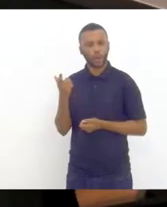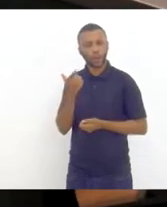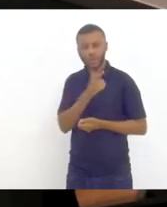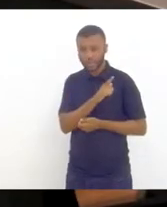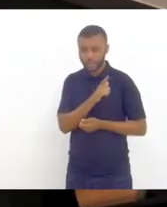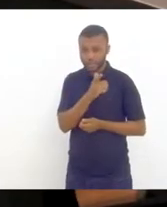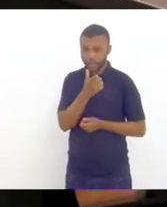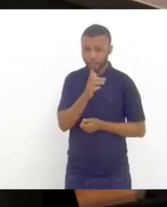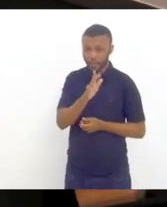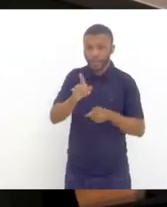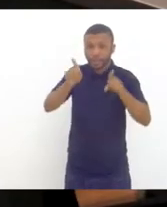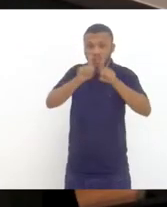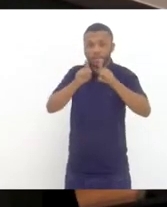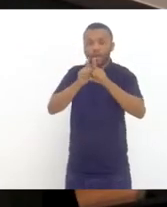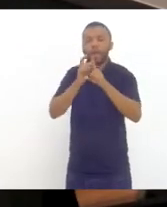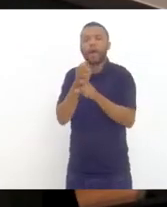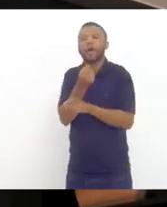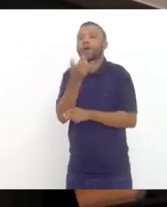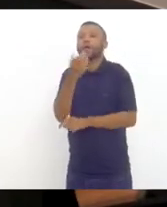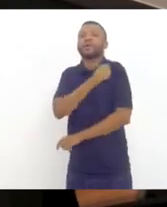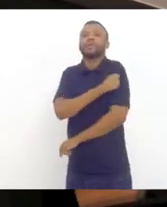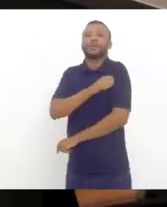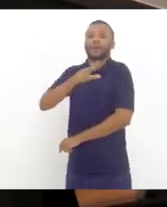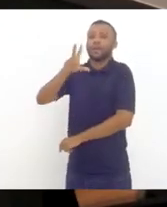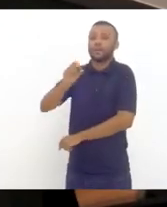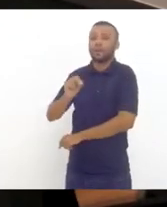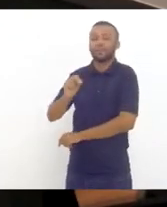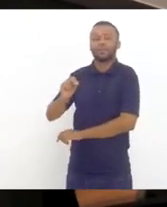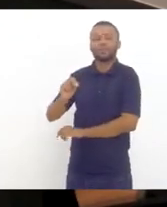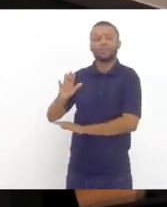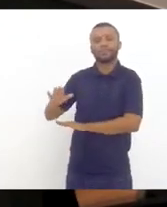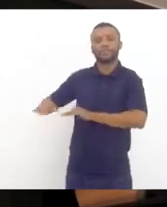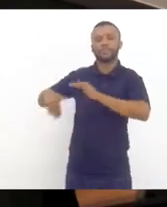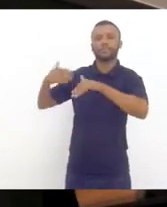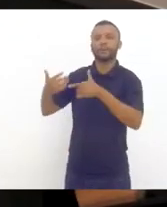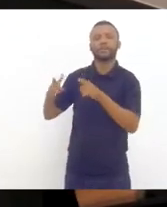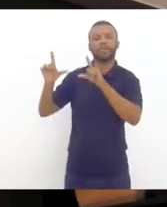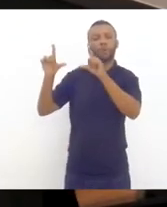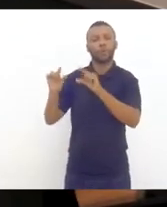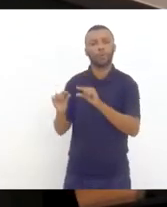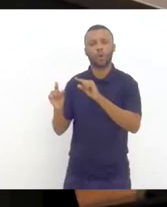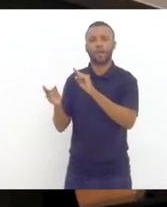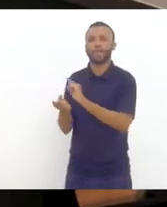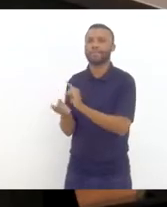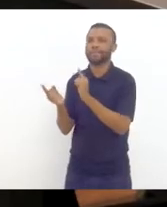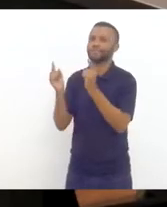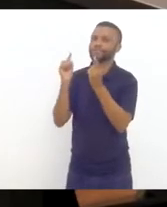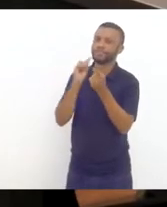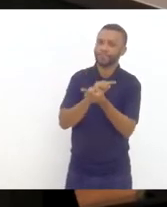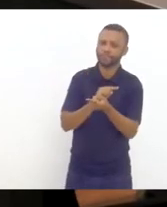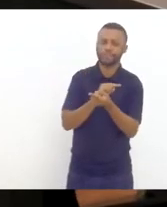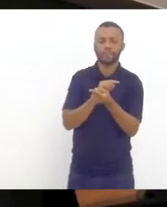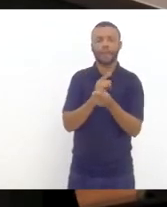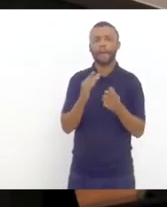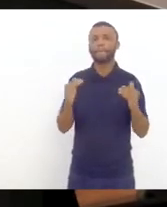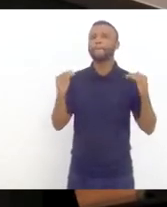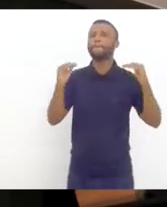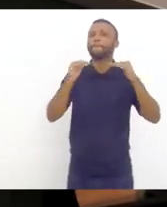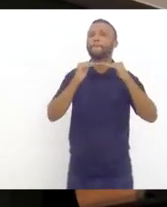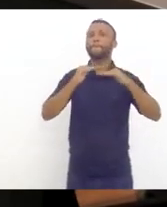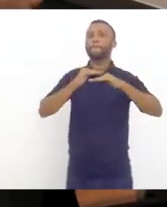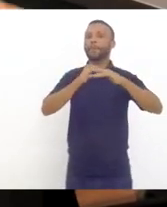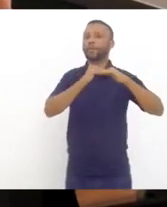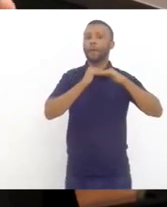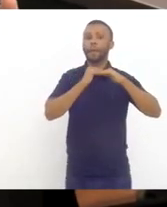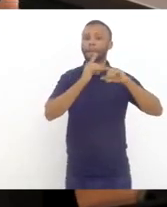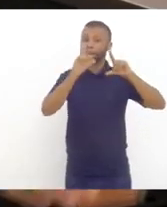mas também a proporção de alunos com desempenho muito baixo. E essa proporção ela é inversamente proporcional. Ou seja, quanto